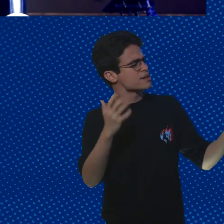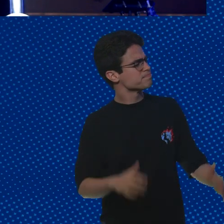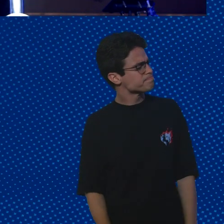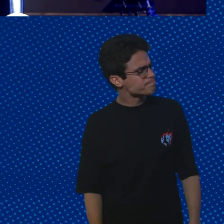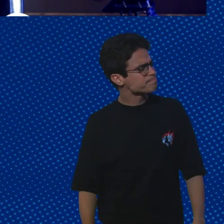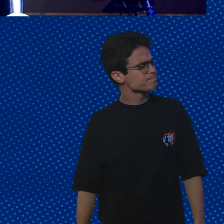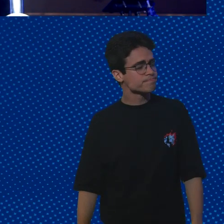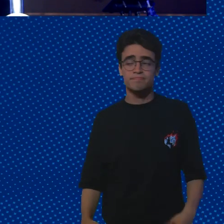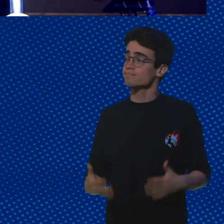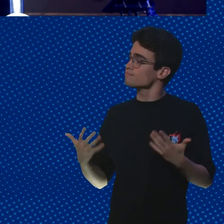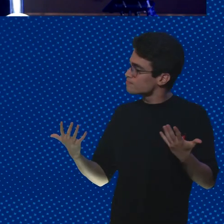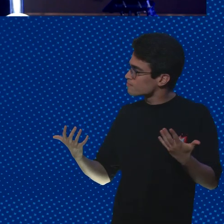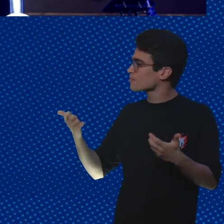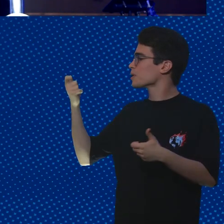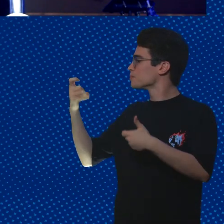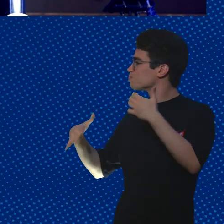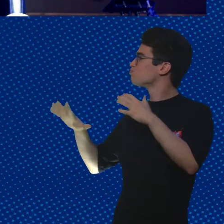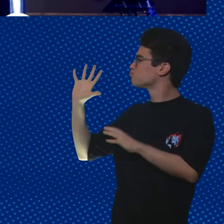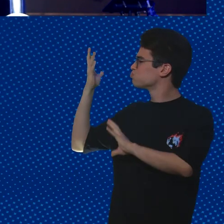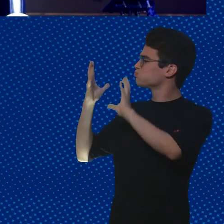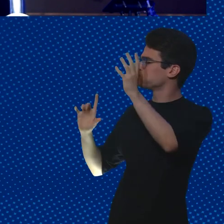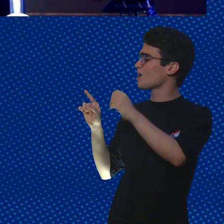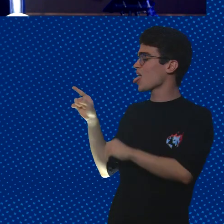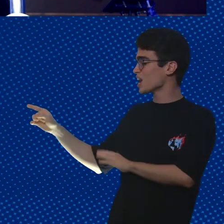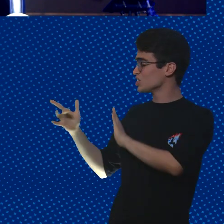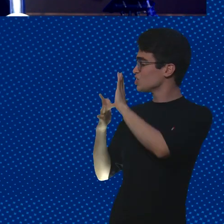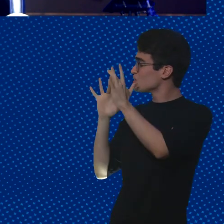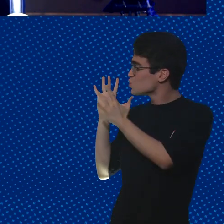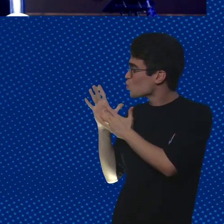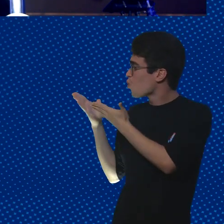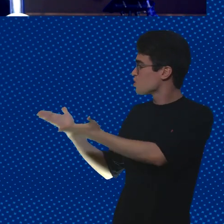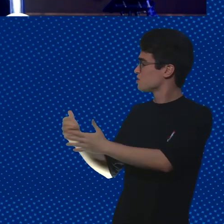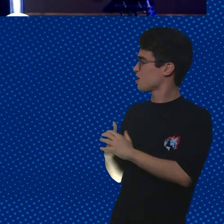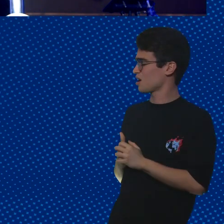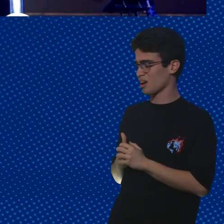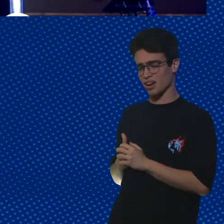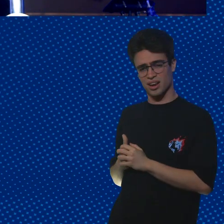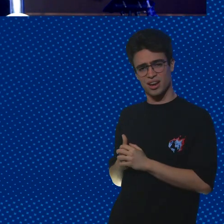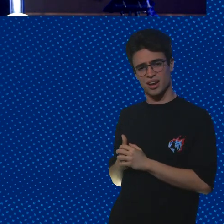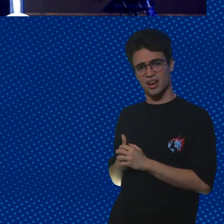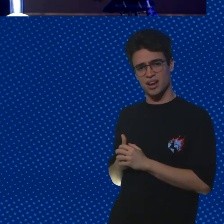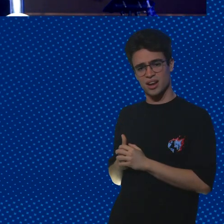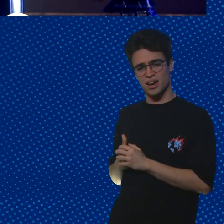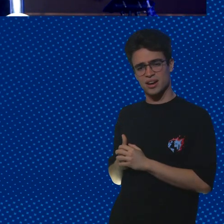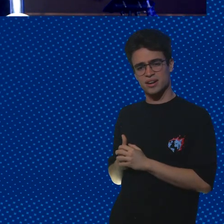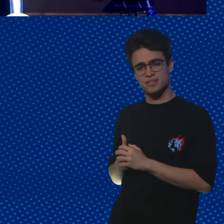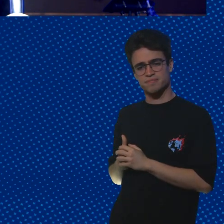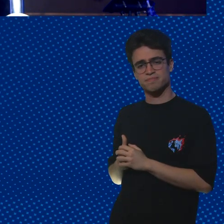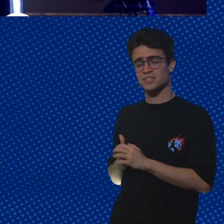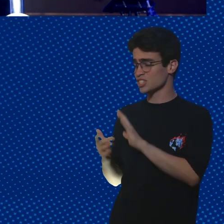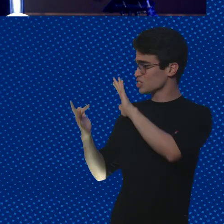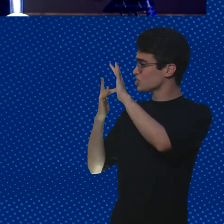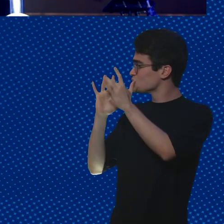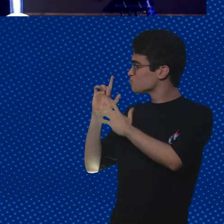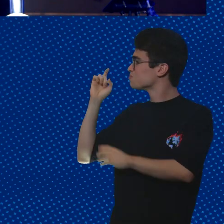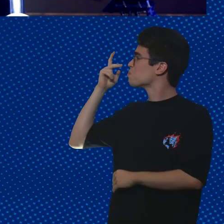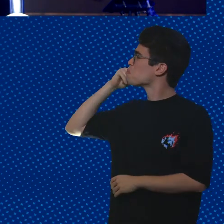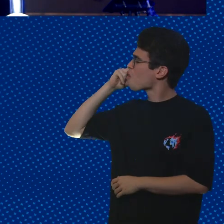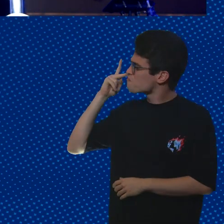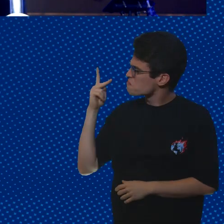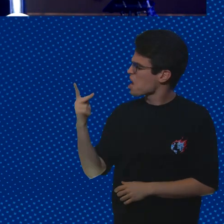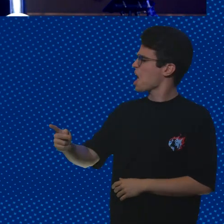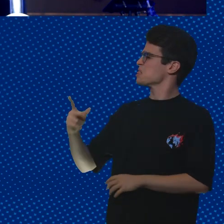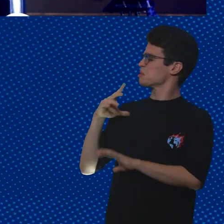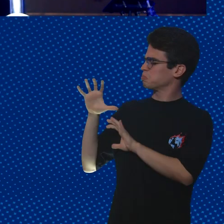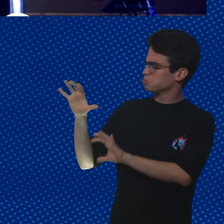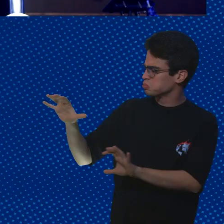Jesus. As coisas que aconteceram com Jesus de Nazaré, responderam eles. Ele era um profeta de palavras